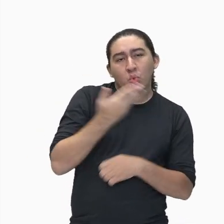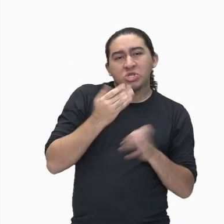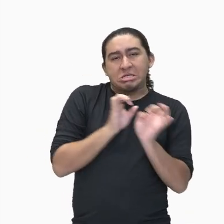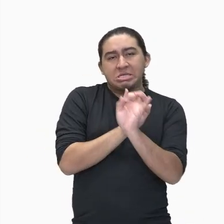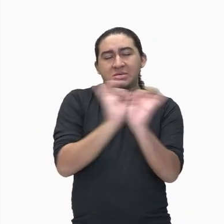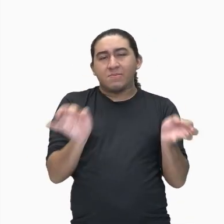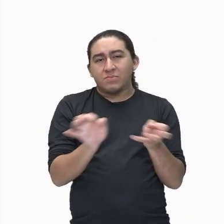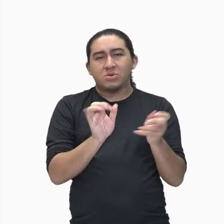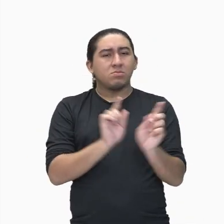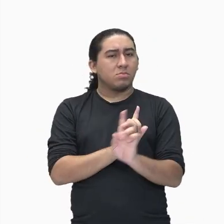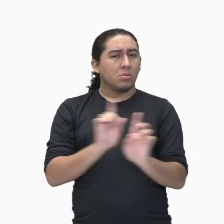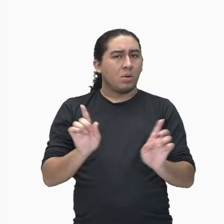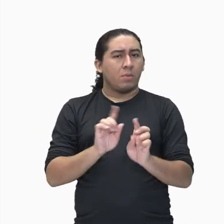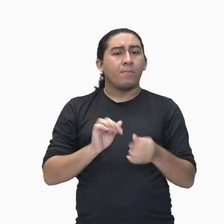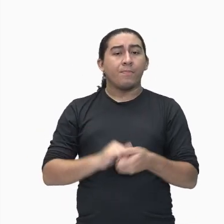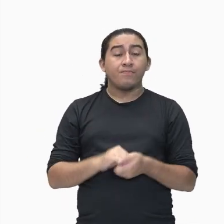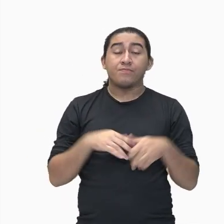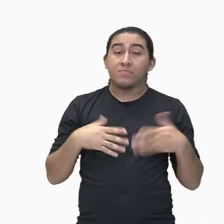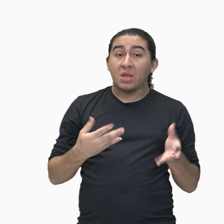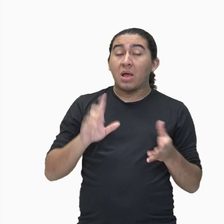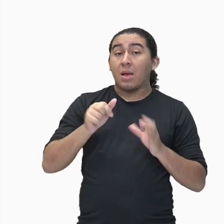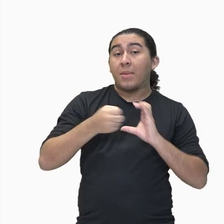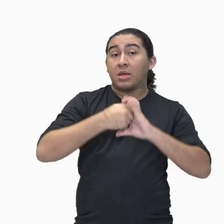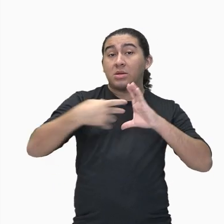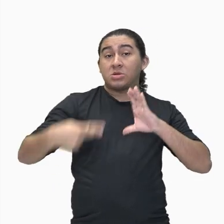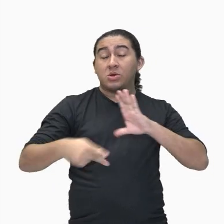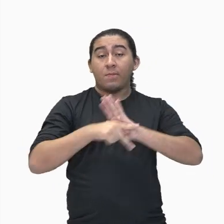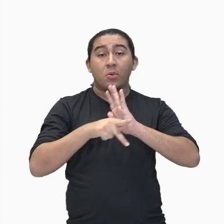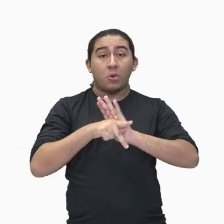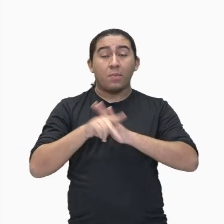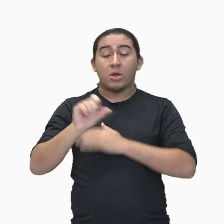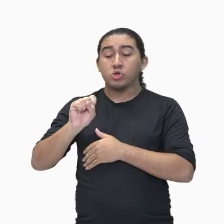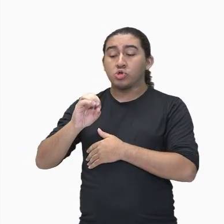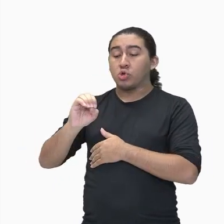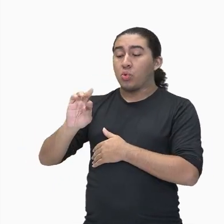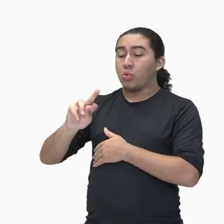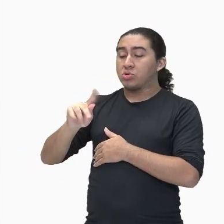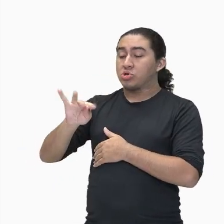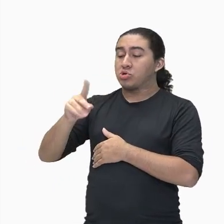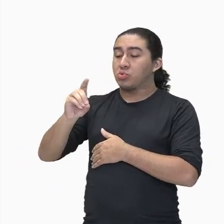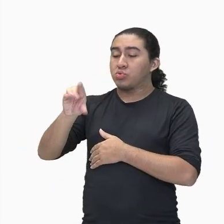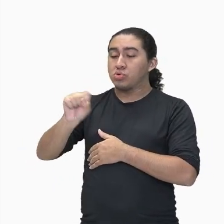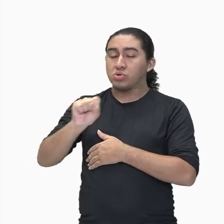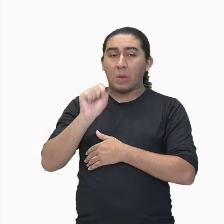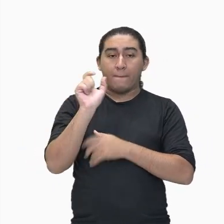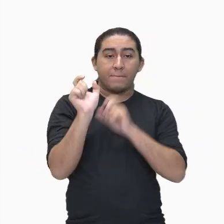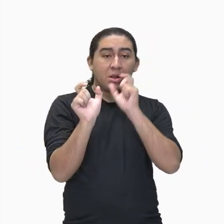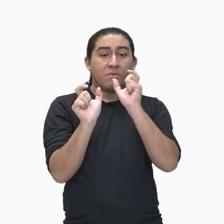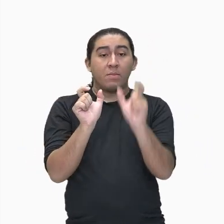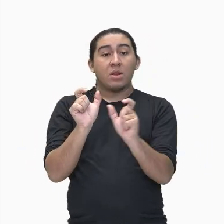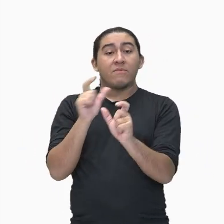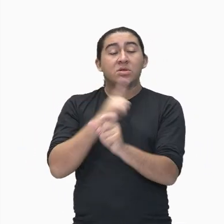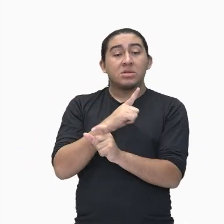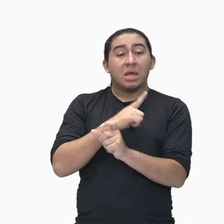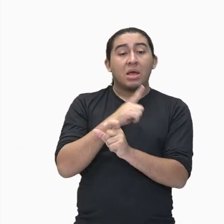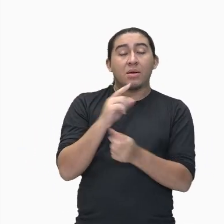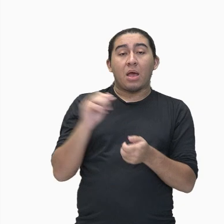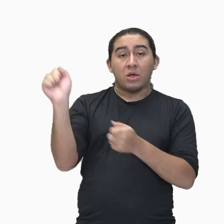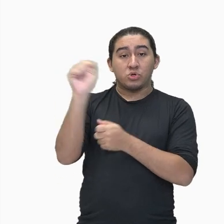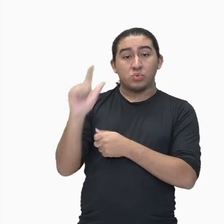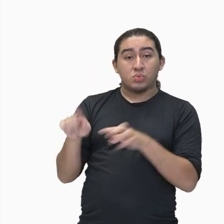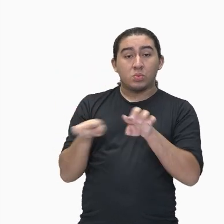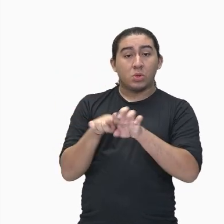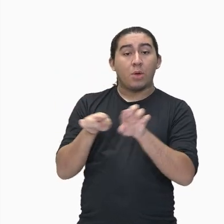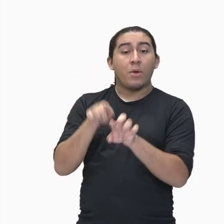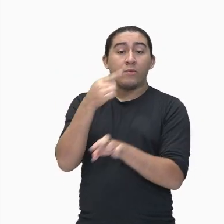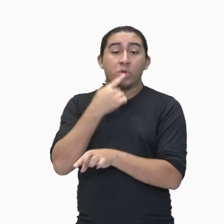Então, caracterizei com a palavra sortidos. Então, essas palavras aí, a que está em vermelho, né, são as palavras